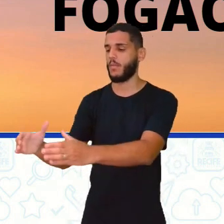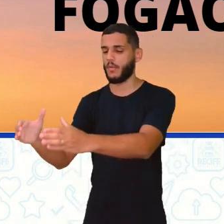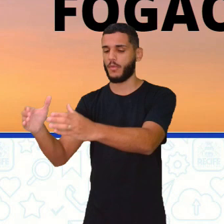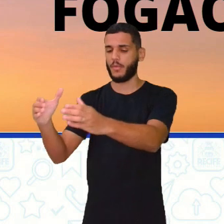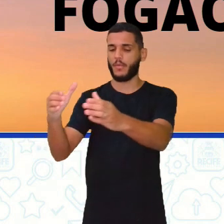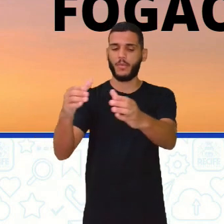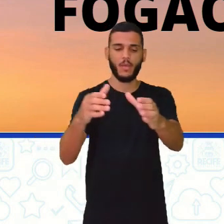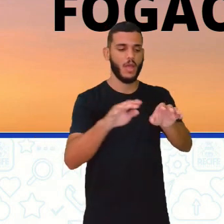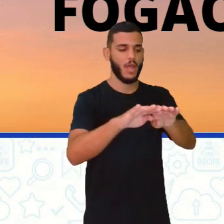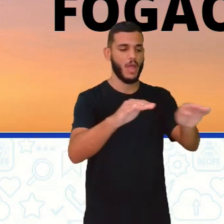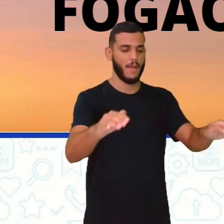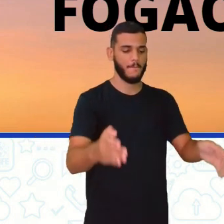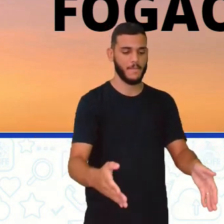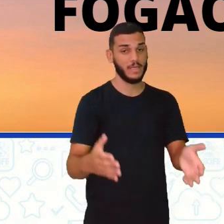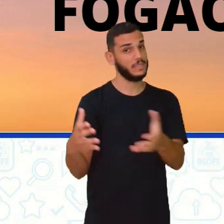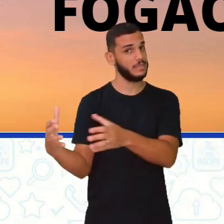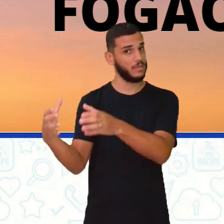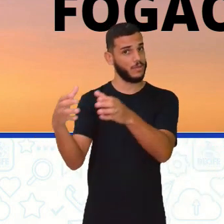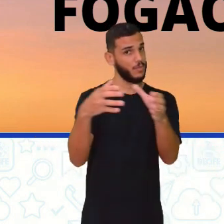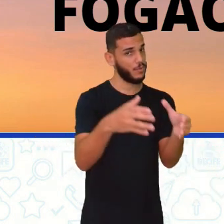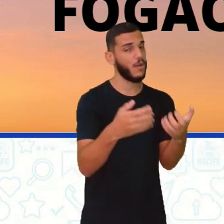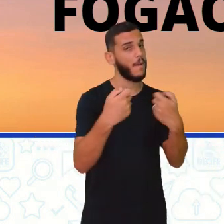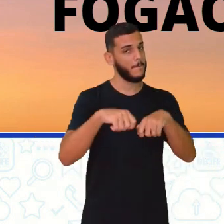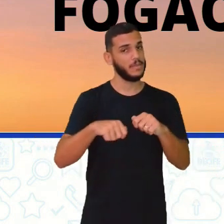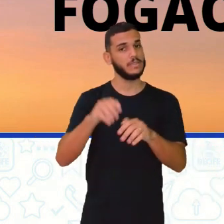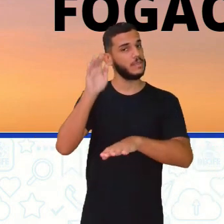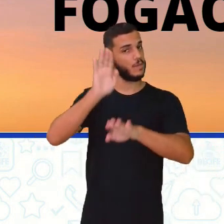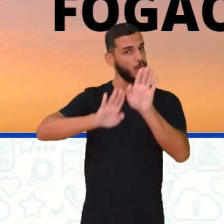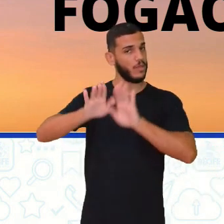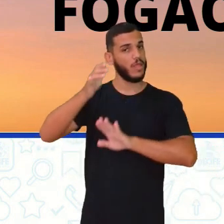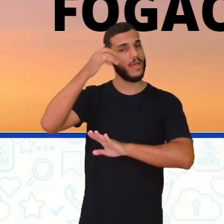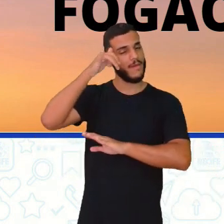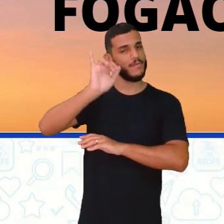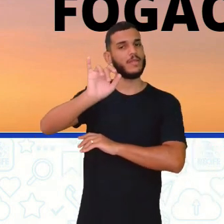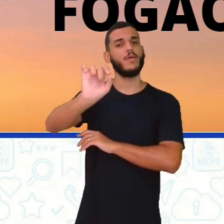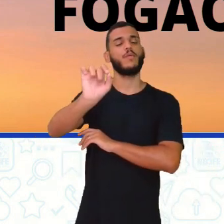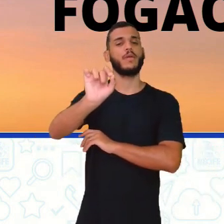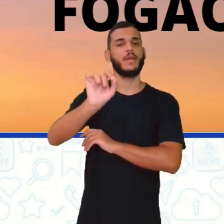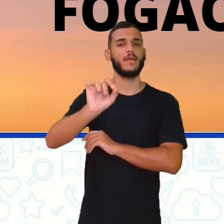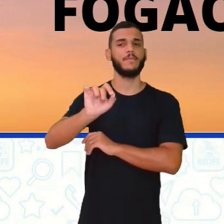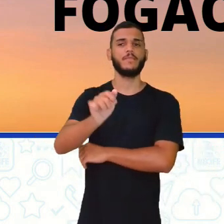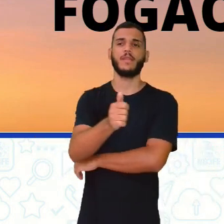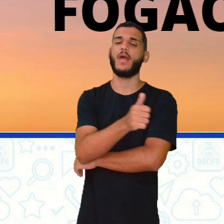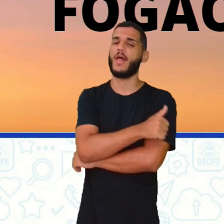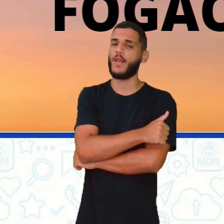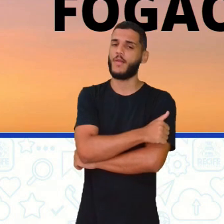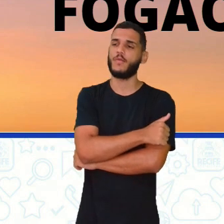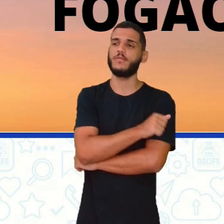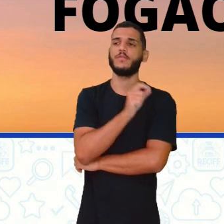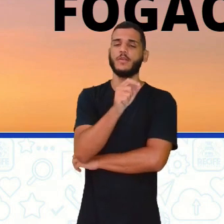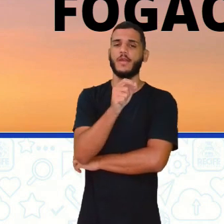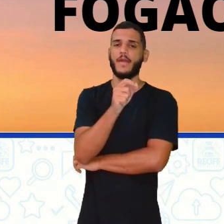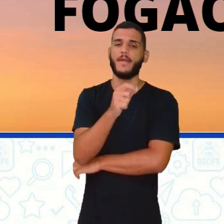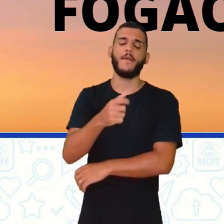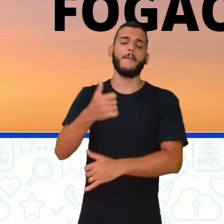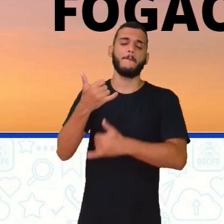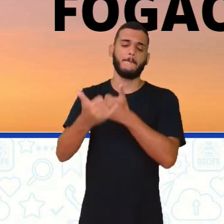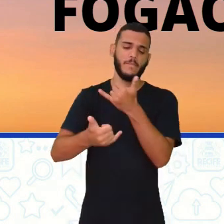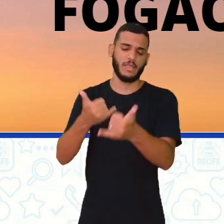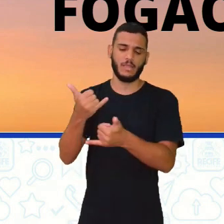até a mesa. Então, tudo isso vale cuidado. Evitar você, meu aluno, minha aluna, de estar correndo na